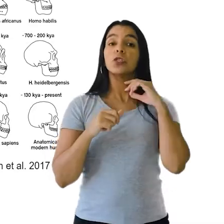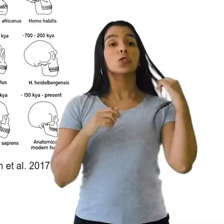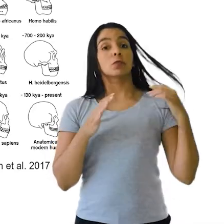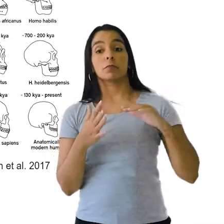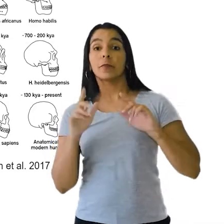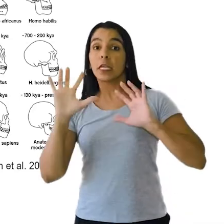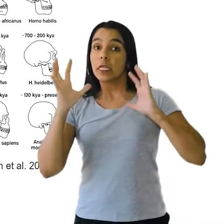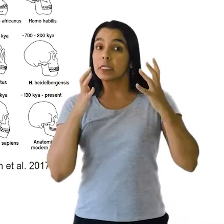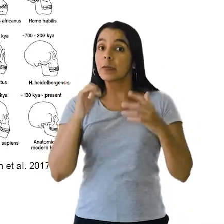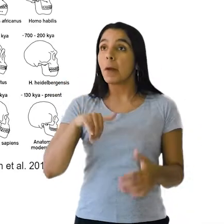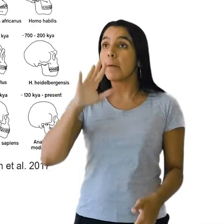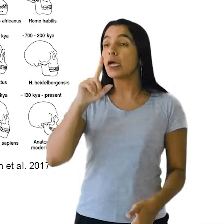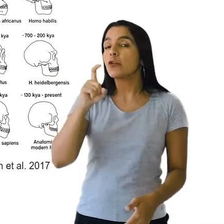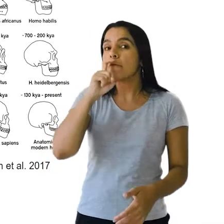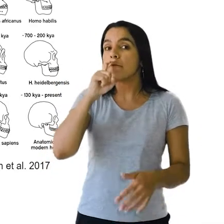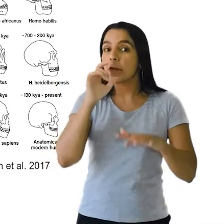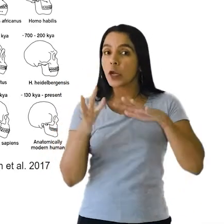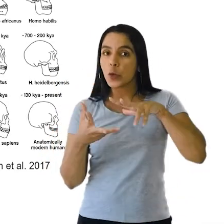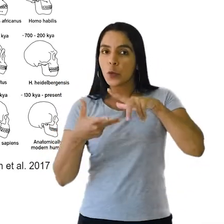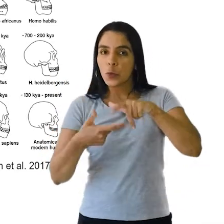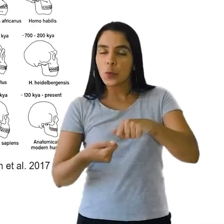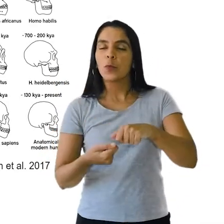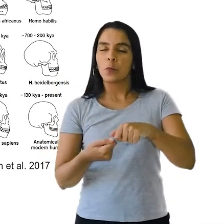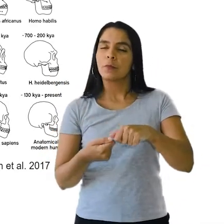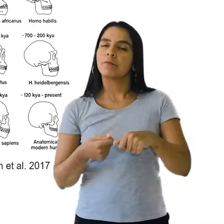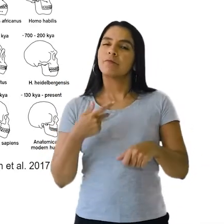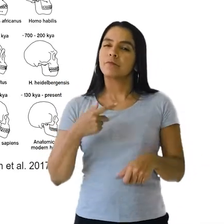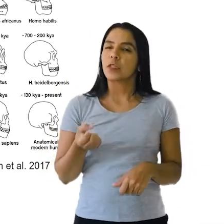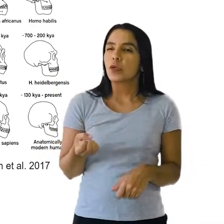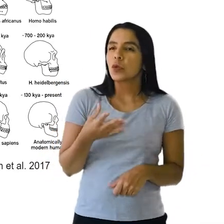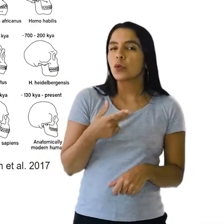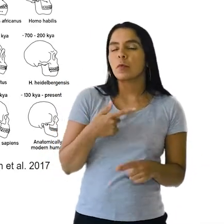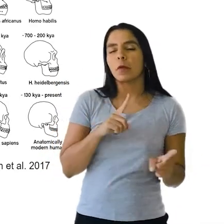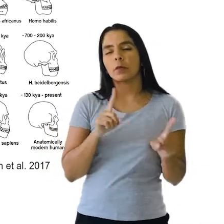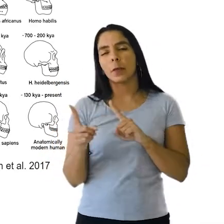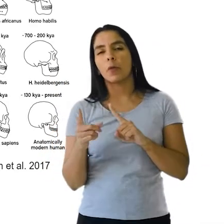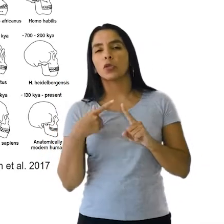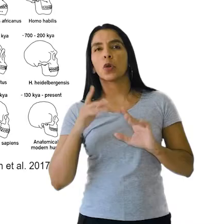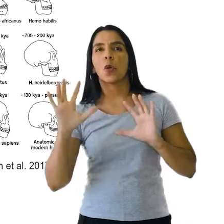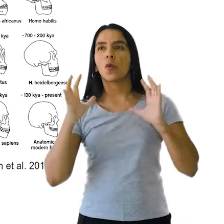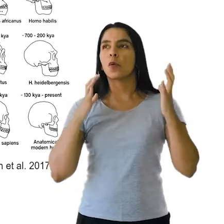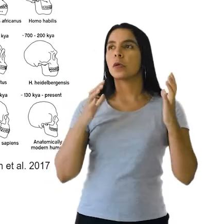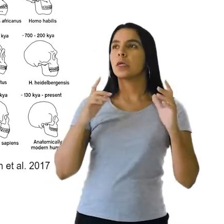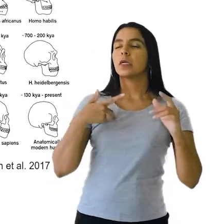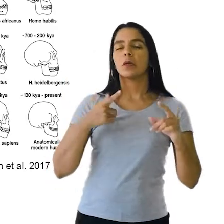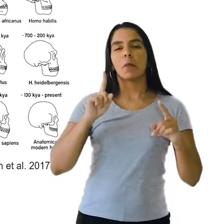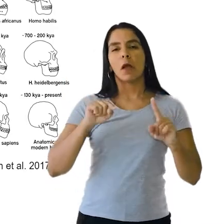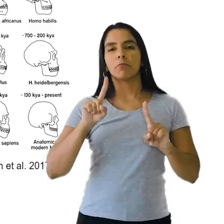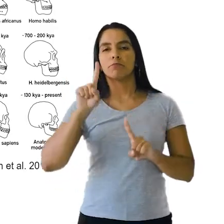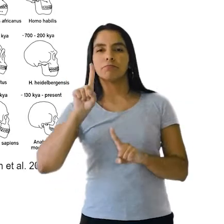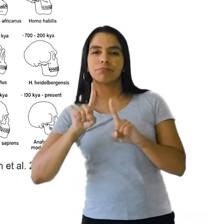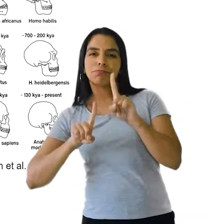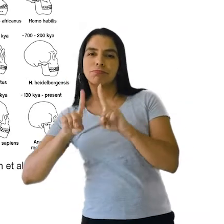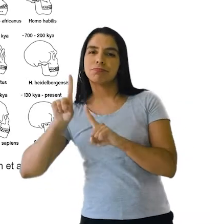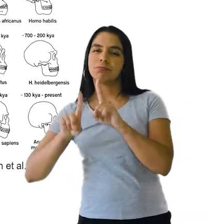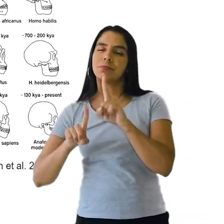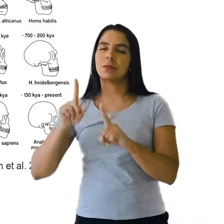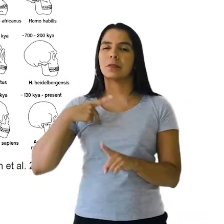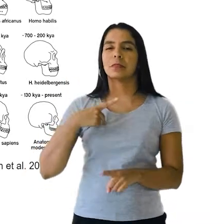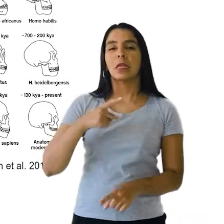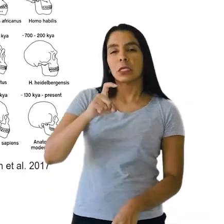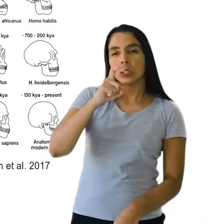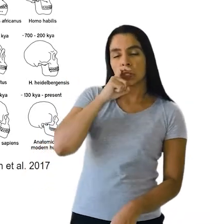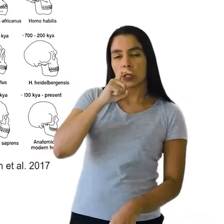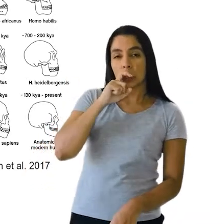globalmente mais frio, e esse clima globalmente mais frio, a gente vê que mais recentemente ele passa para um clima oscilatório